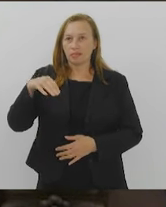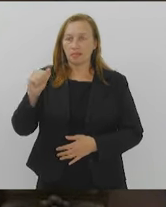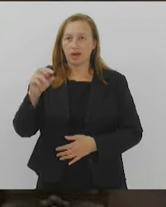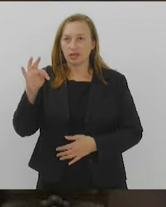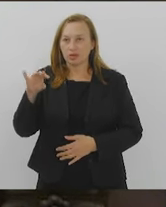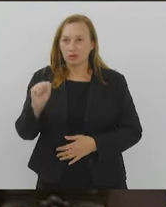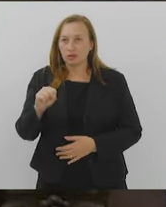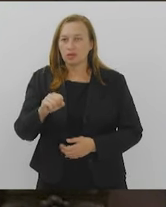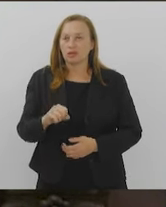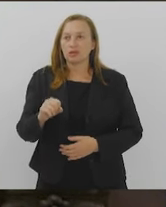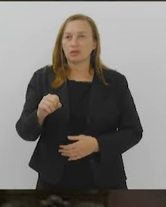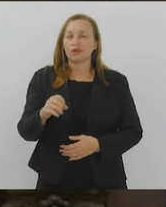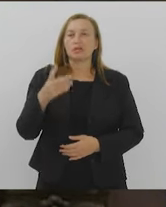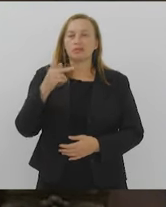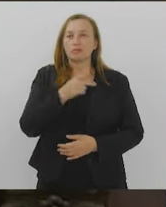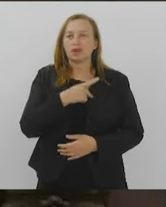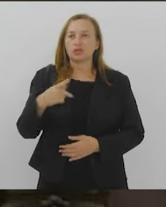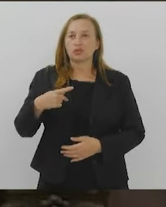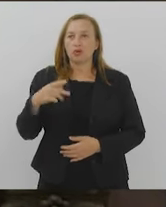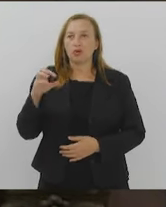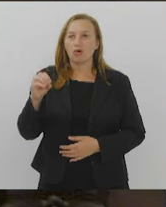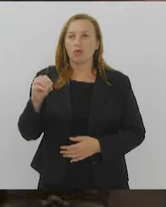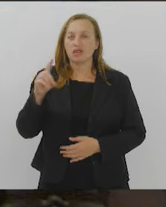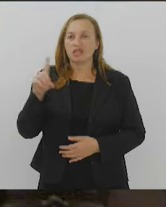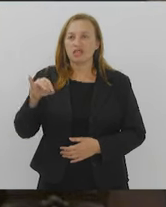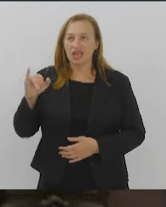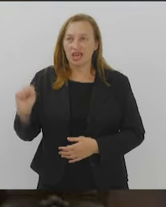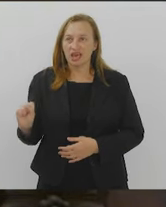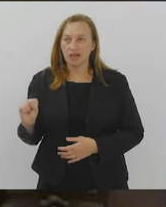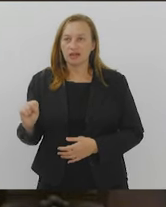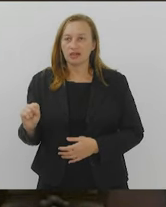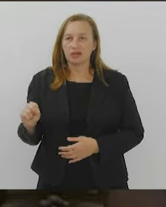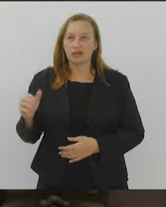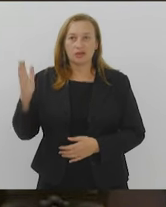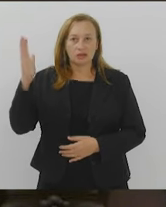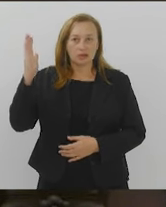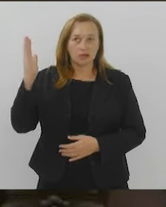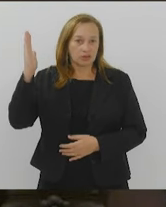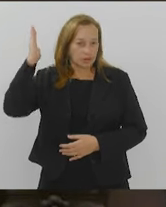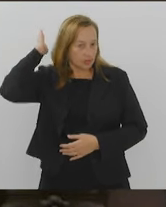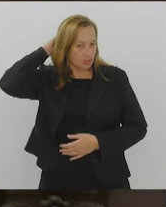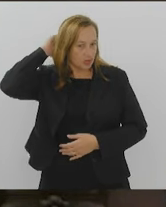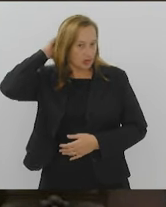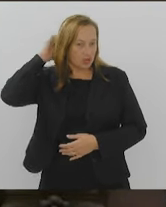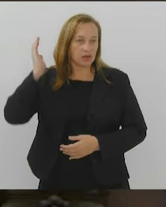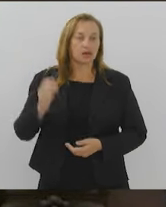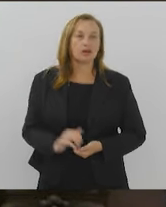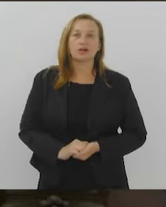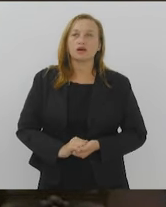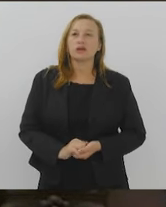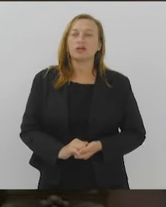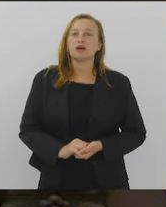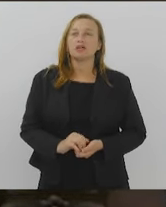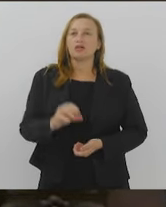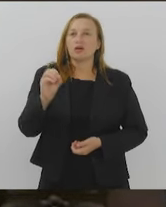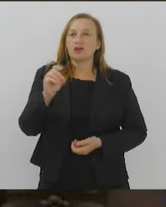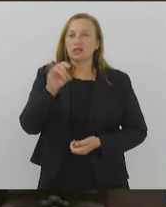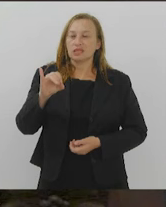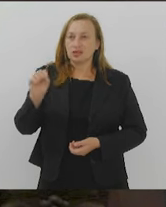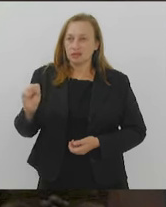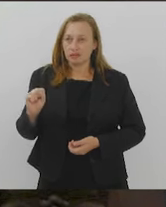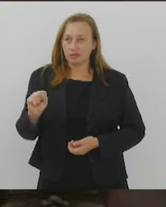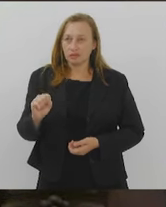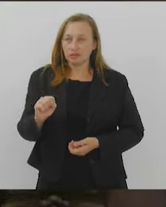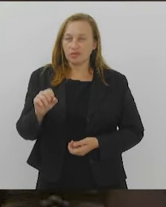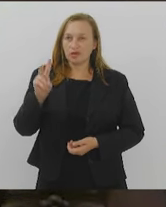Pastor Zéias Dias, da Assembleia de Deus do Pará. Pastor Daniel Martins, da Assembleia de Deus de Vista